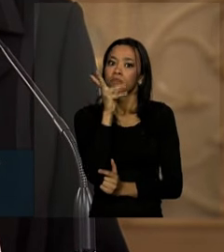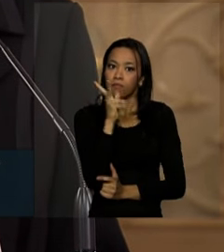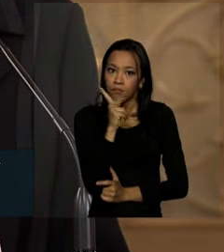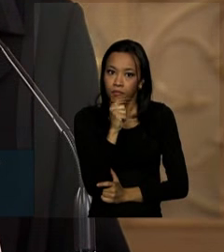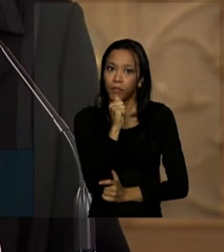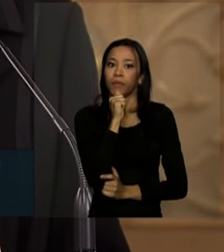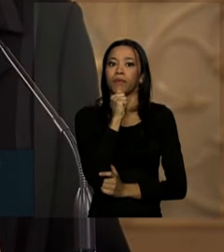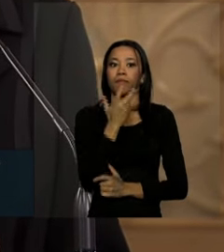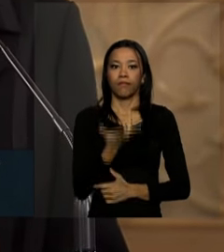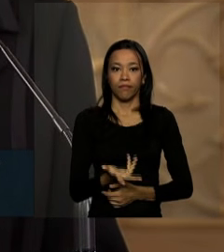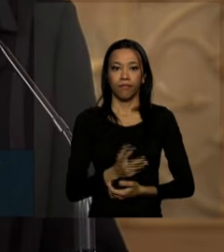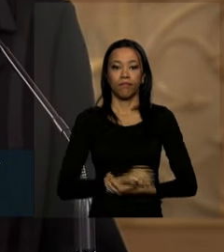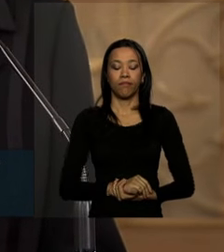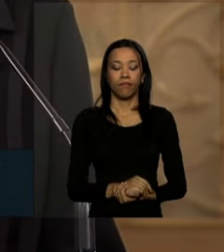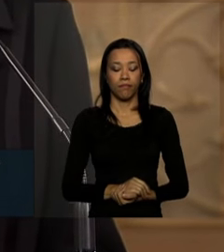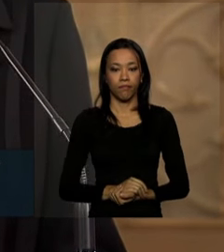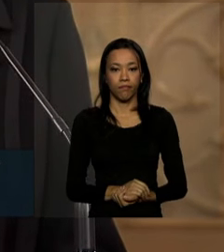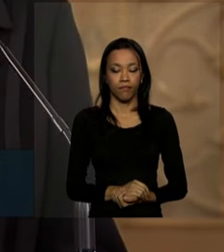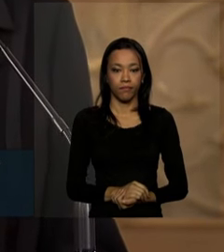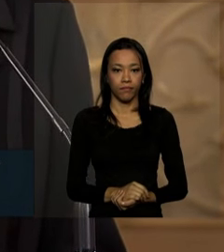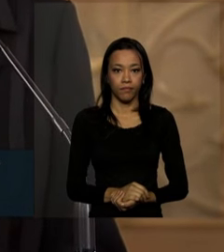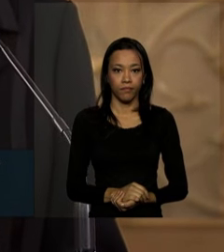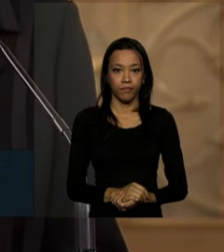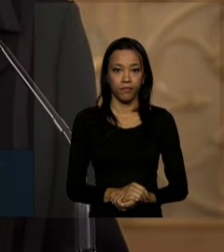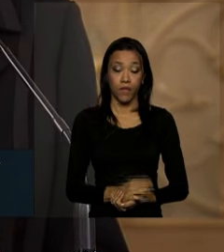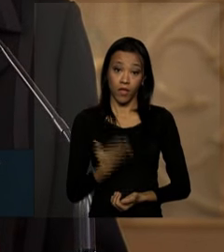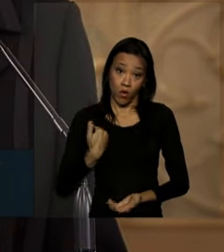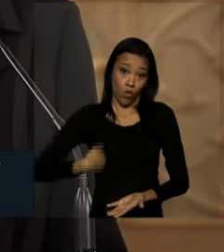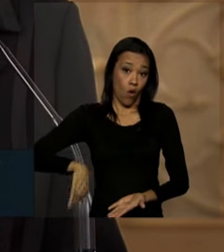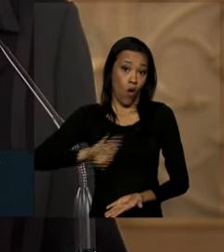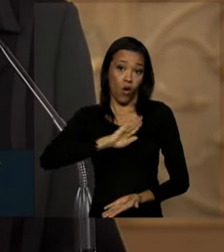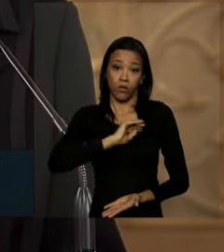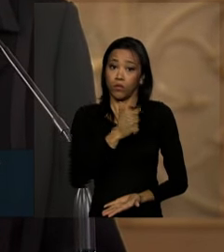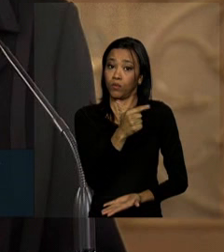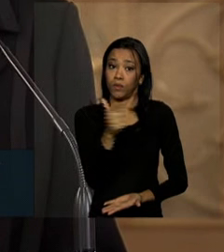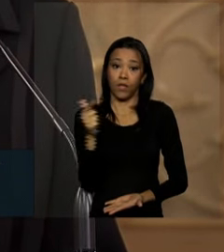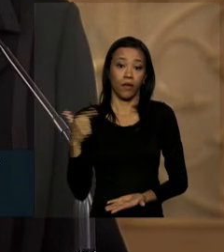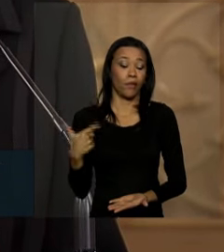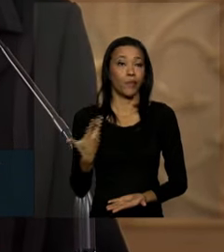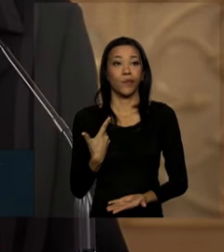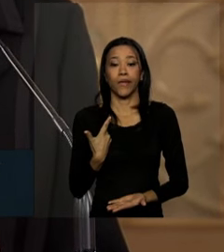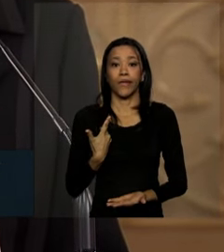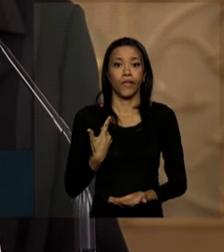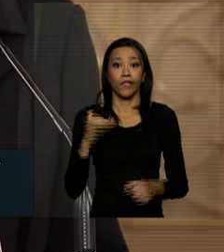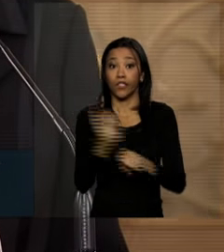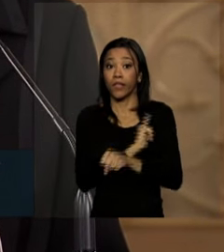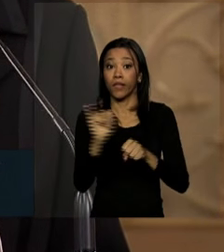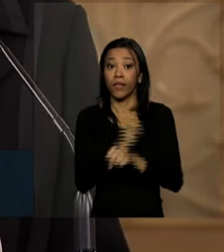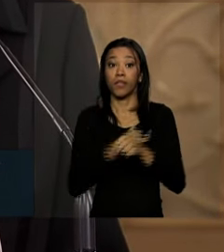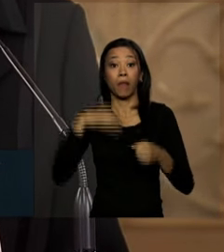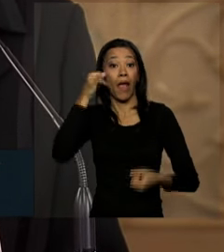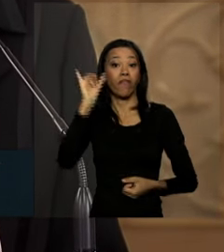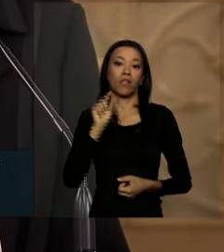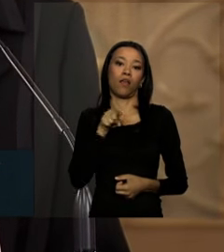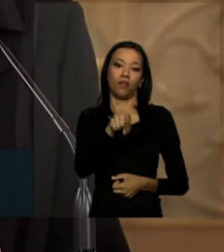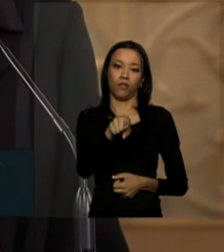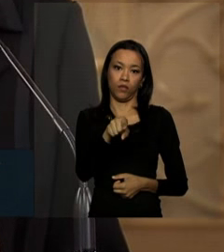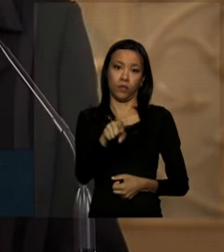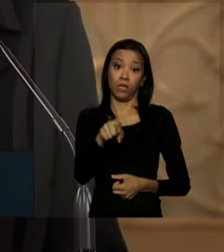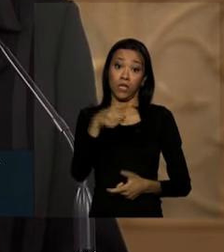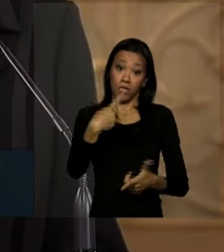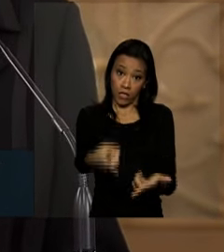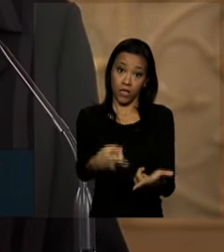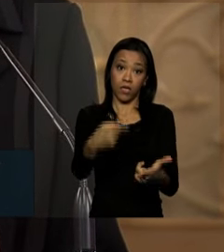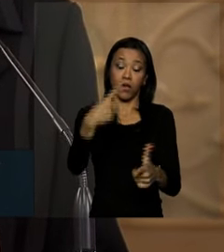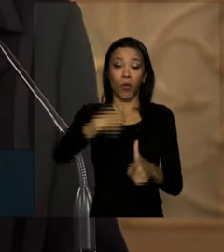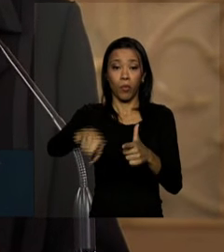the international crisis has lasted longer than expected. Nós não temos mais instrumentos para impedir que a crise nos